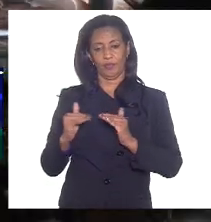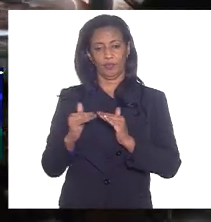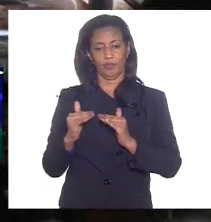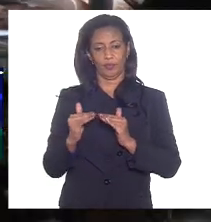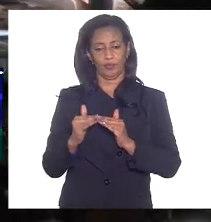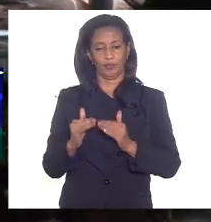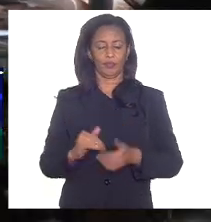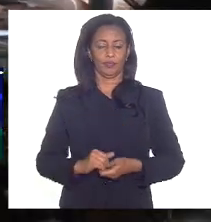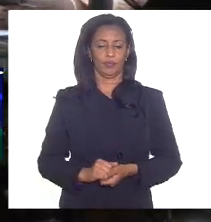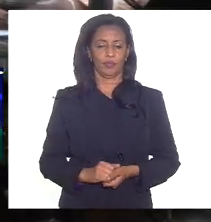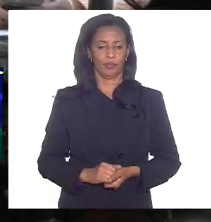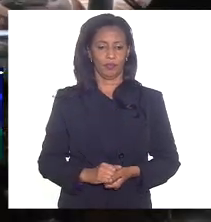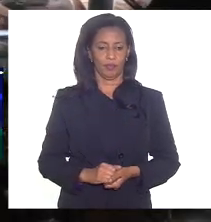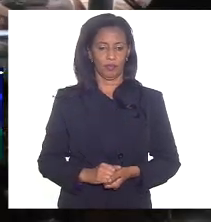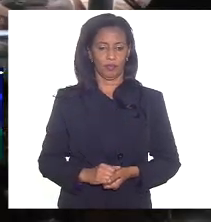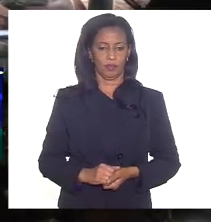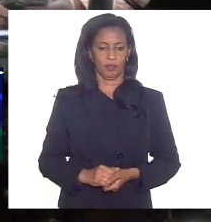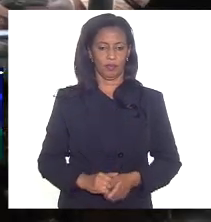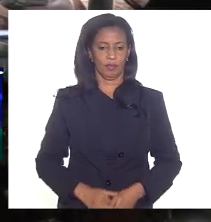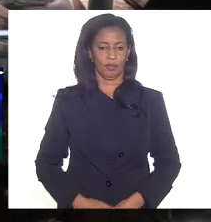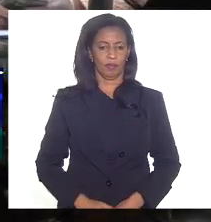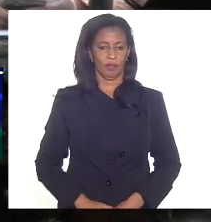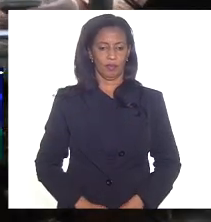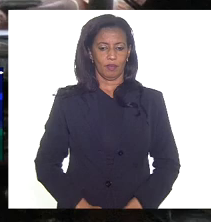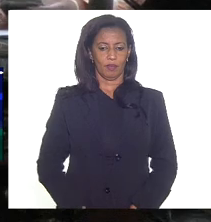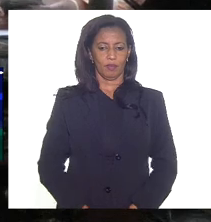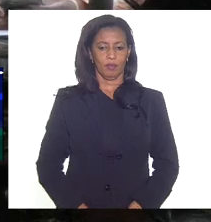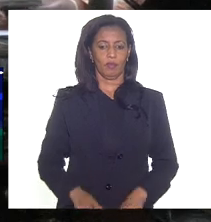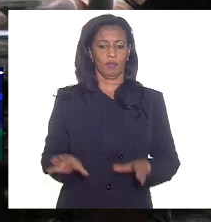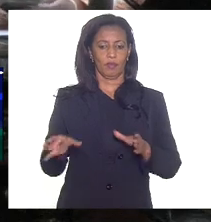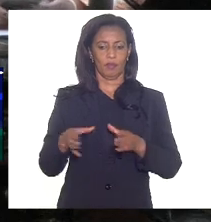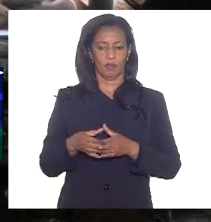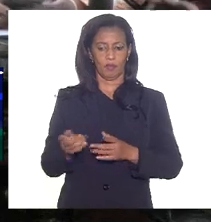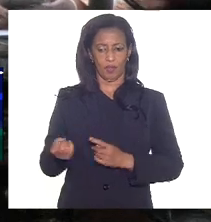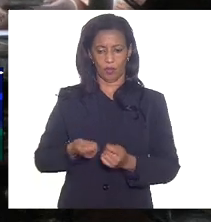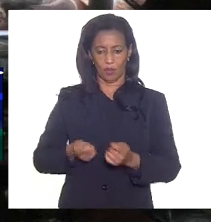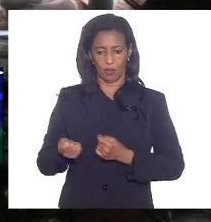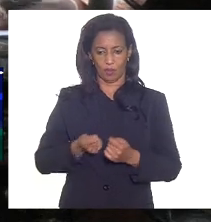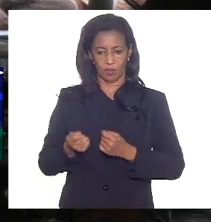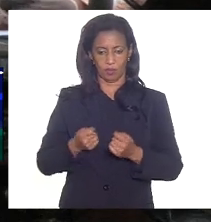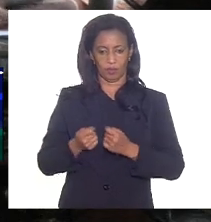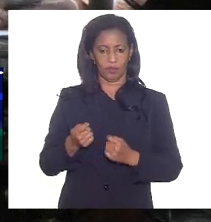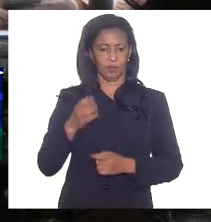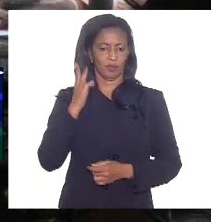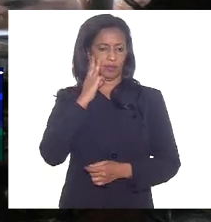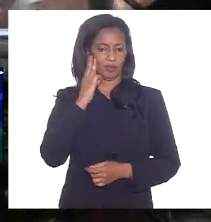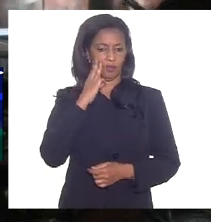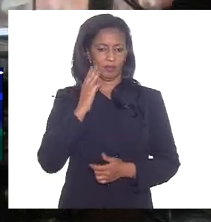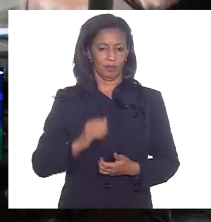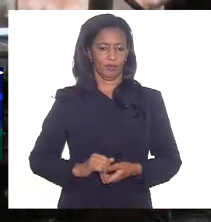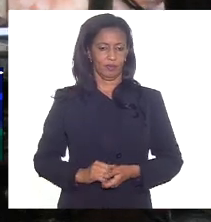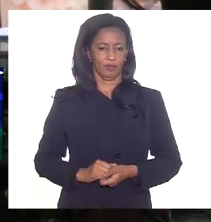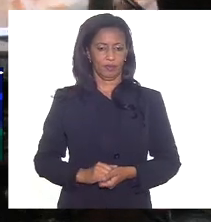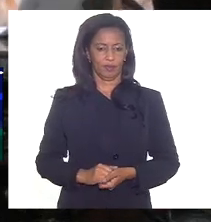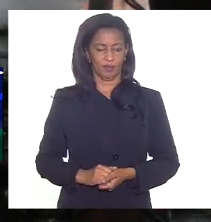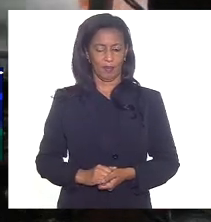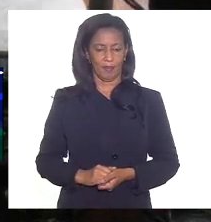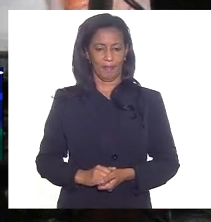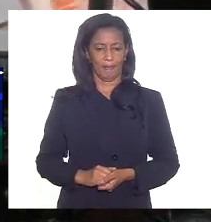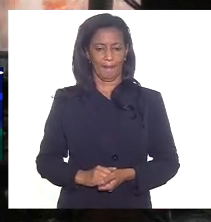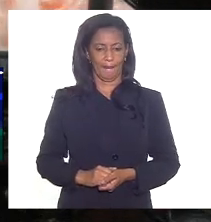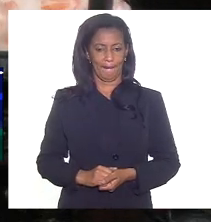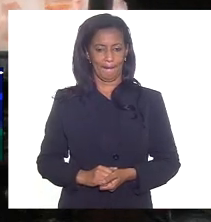Júnior, salva assuntos municipais, favorável. Pela Comissão de Economia, deputado Valdec Carneiro.